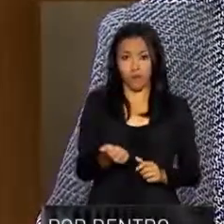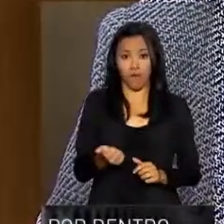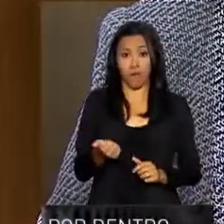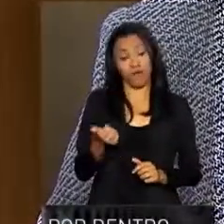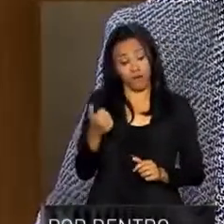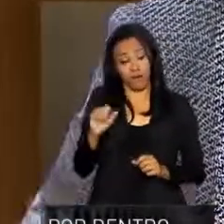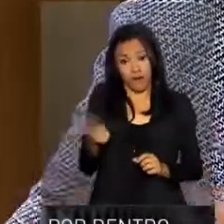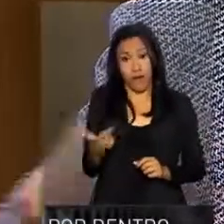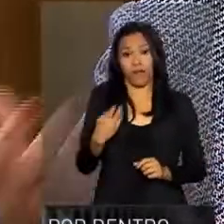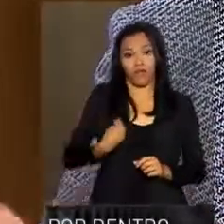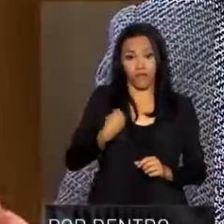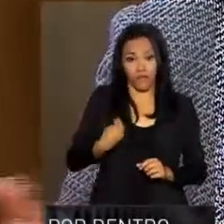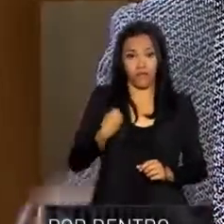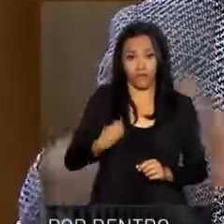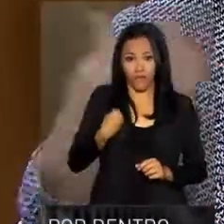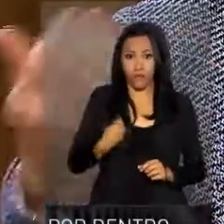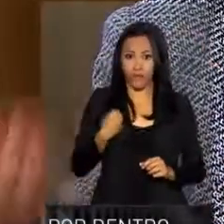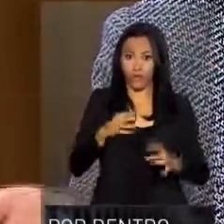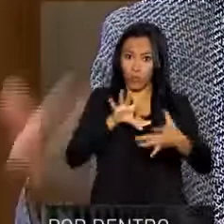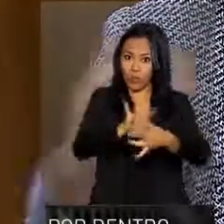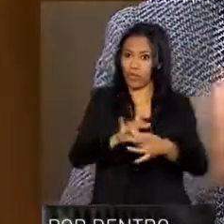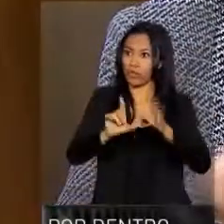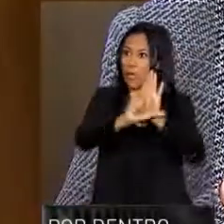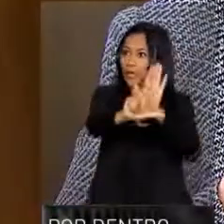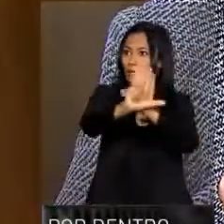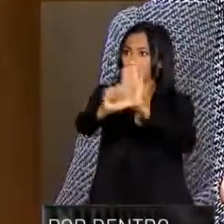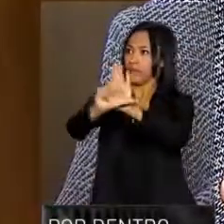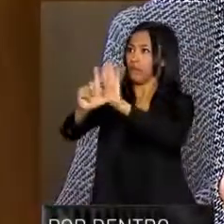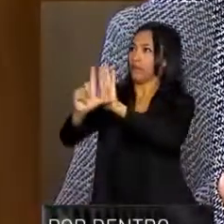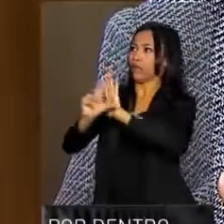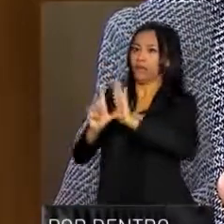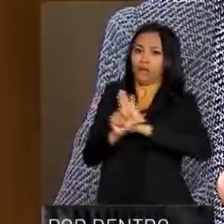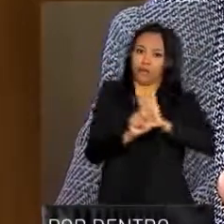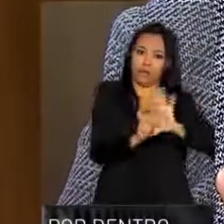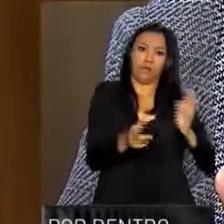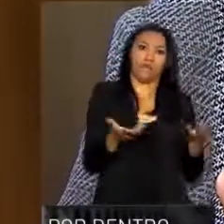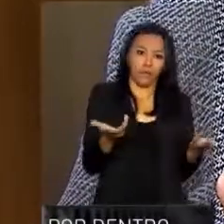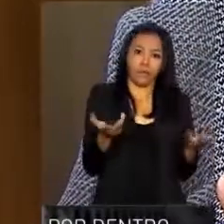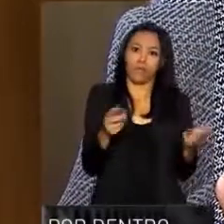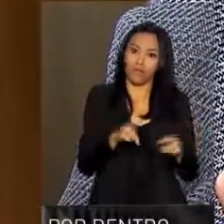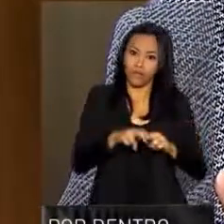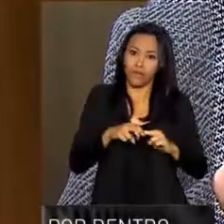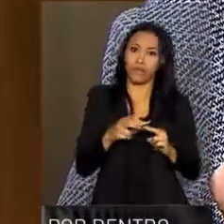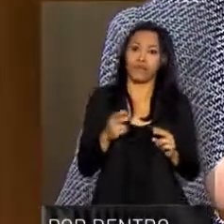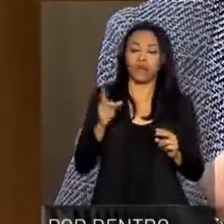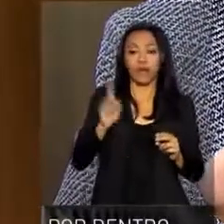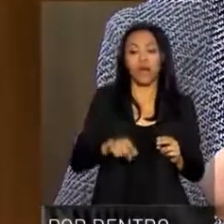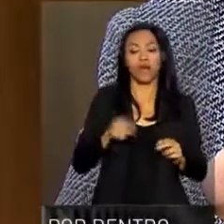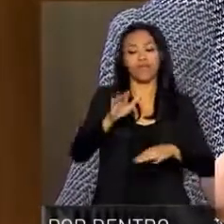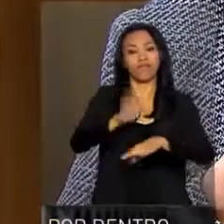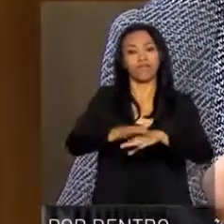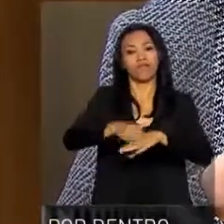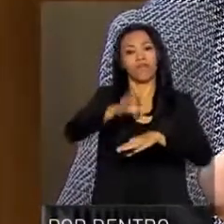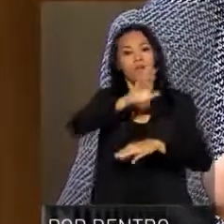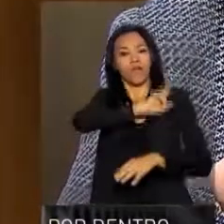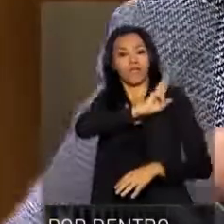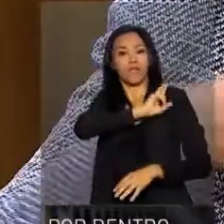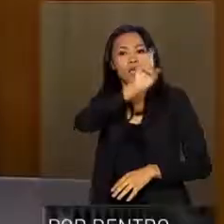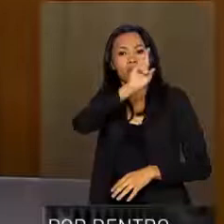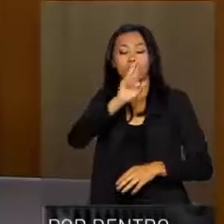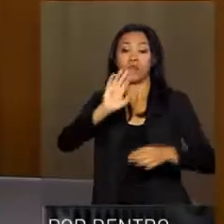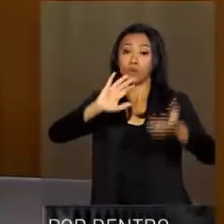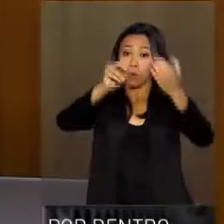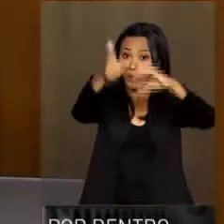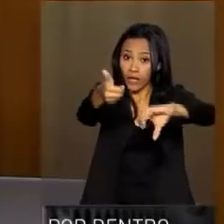legal do que do que nós temos dentro da nossa legislação por isso que cabe ao congresso trabalhar a questão da legislação